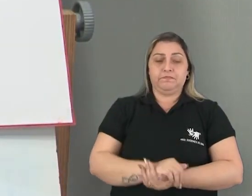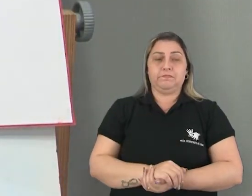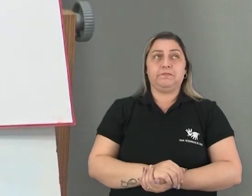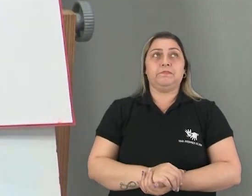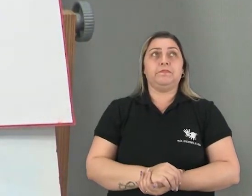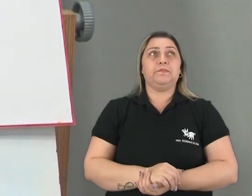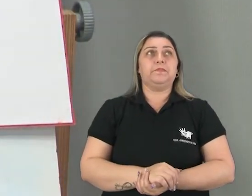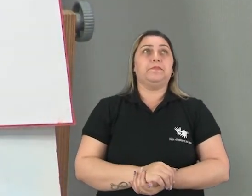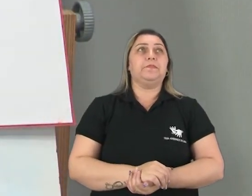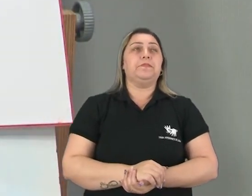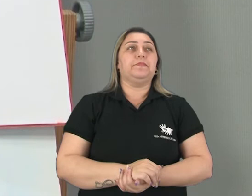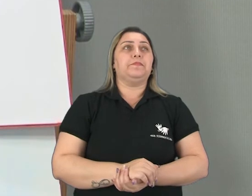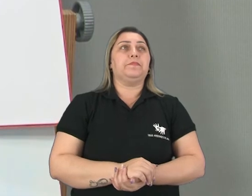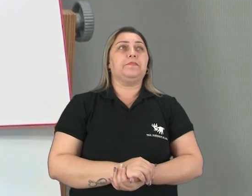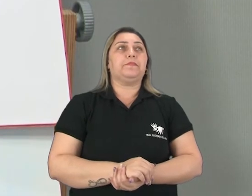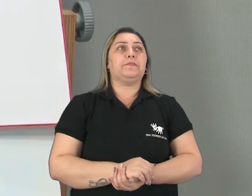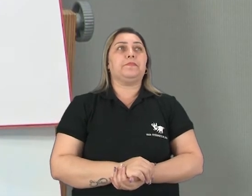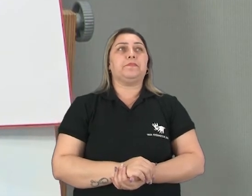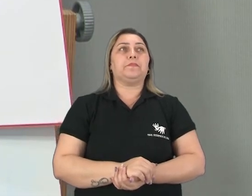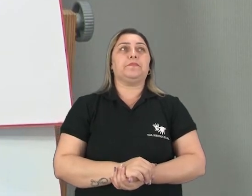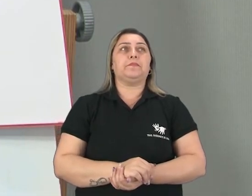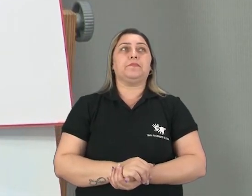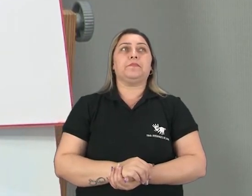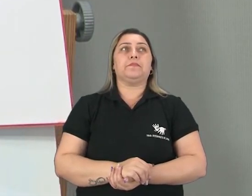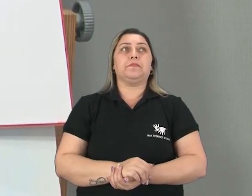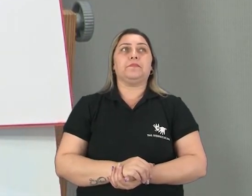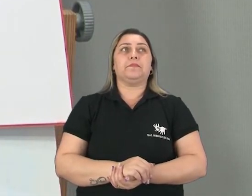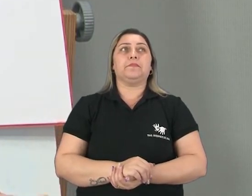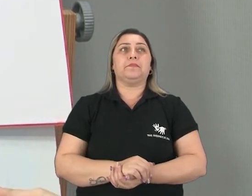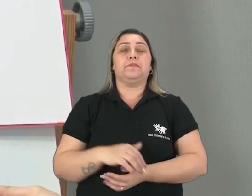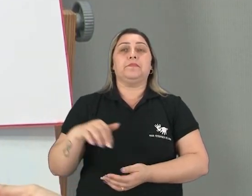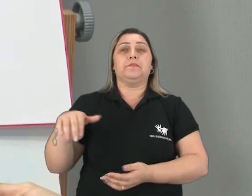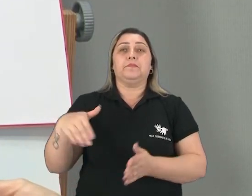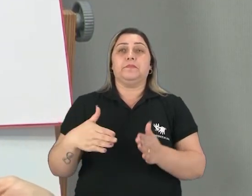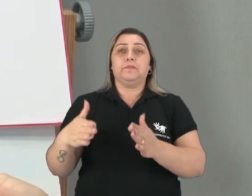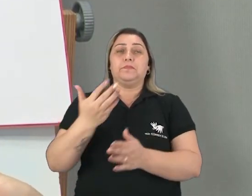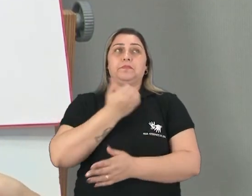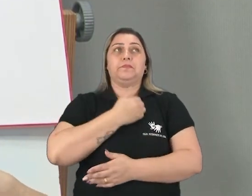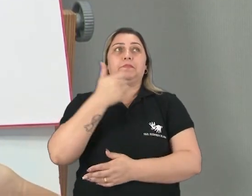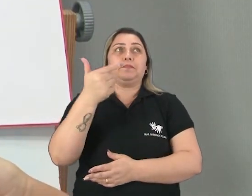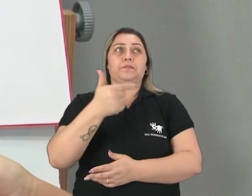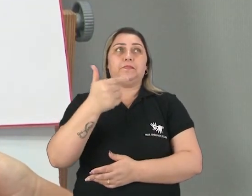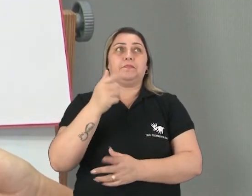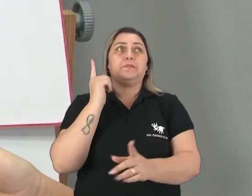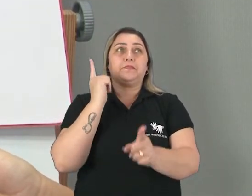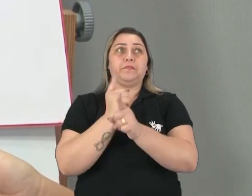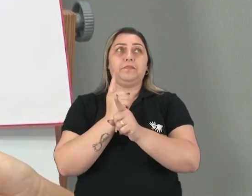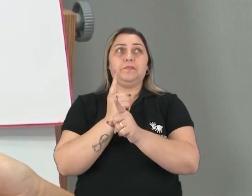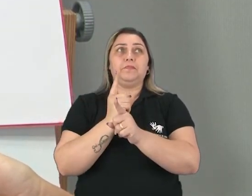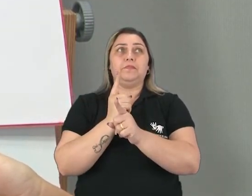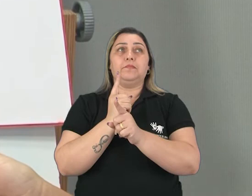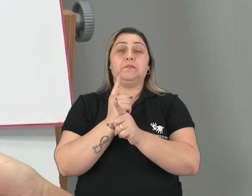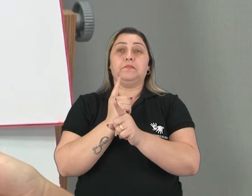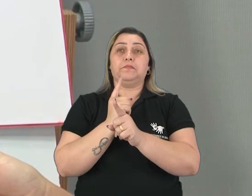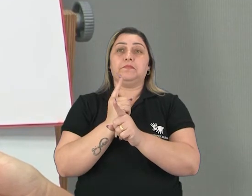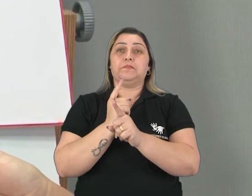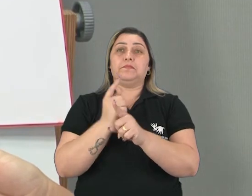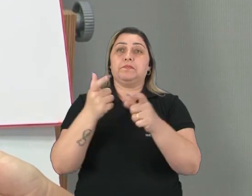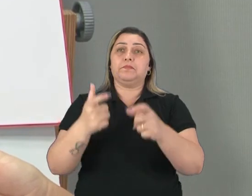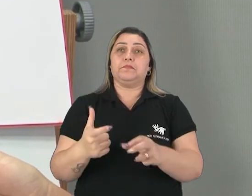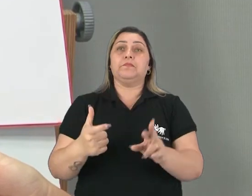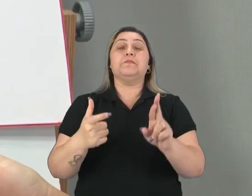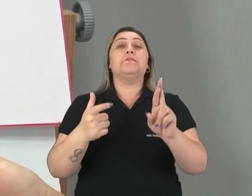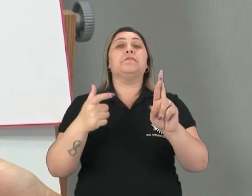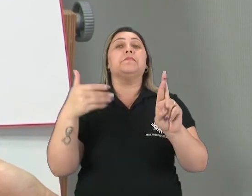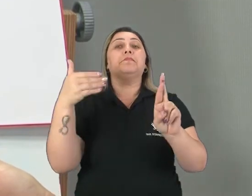Vamos observar? Seguindo o caminho número 2, nós encontramos um ponto de referência,